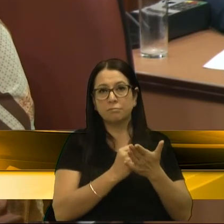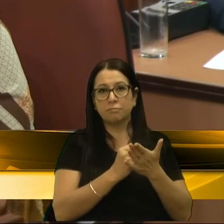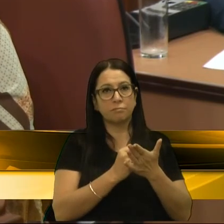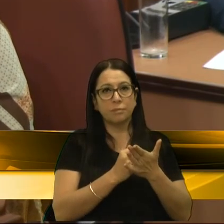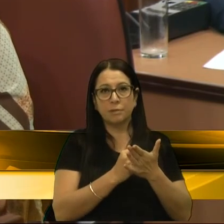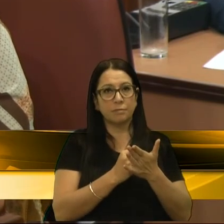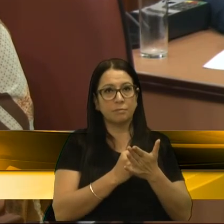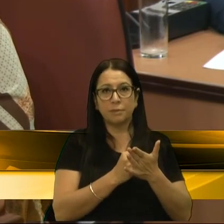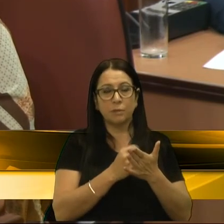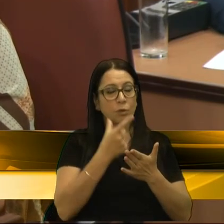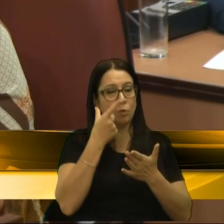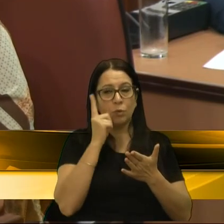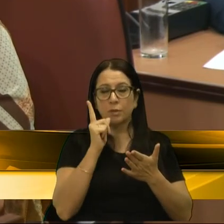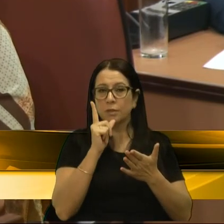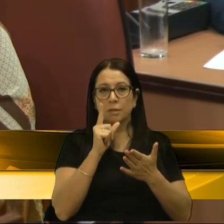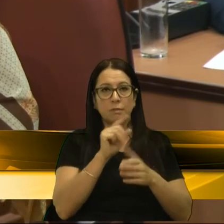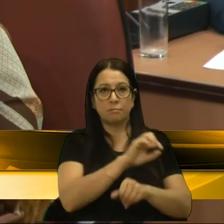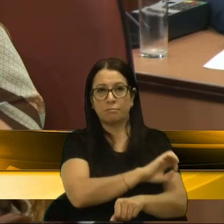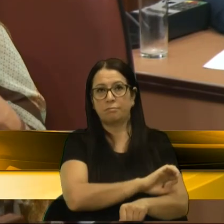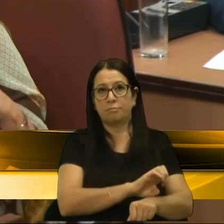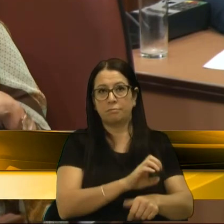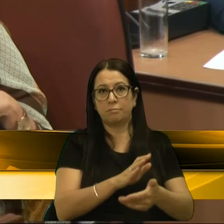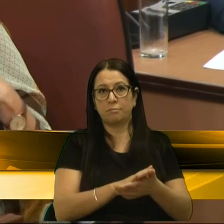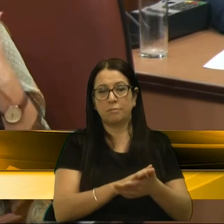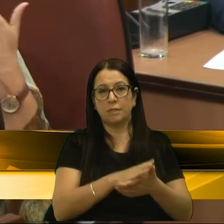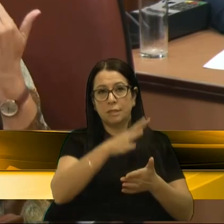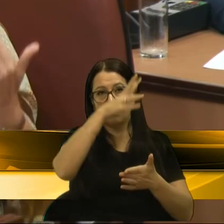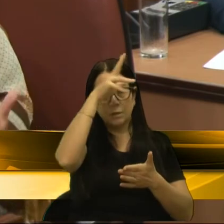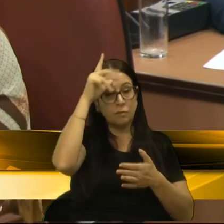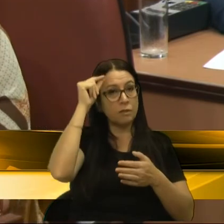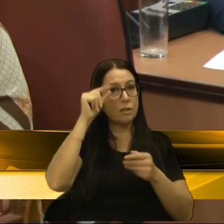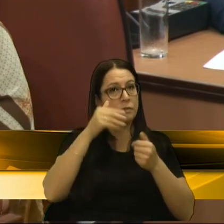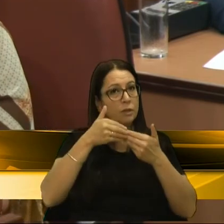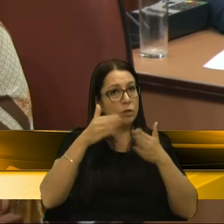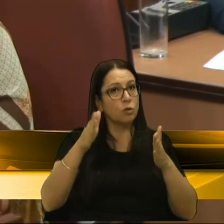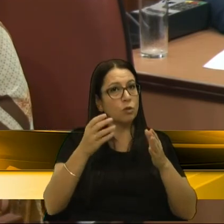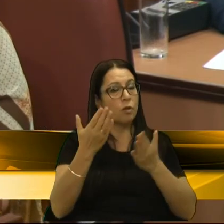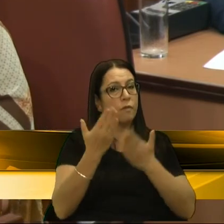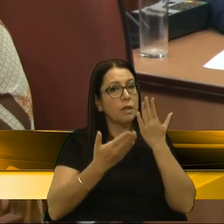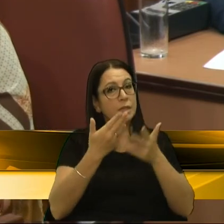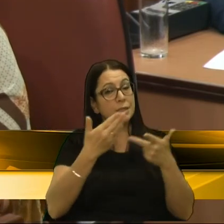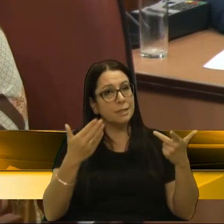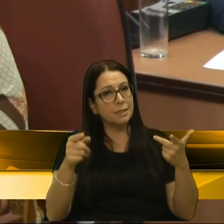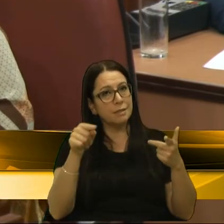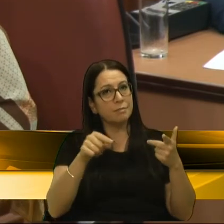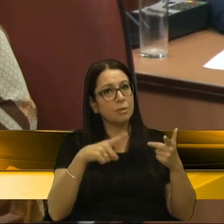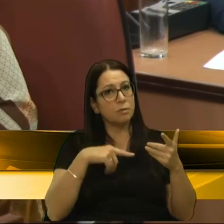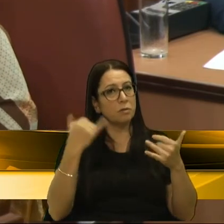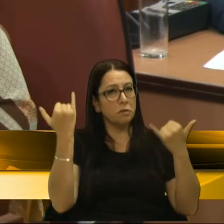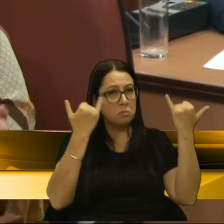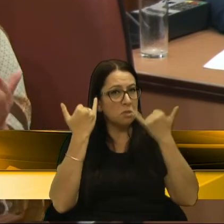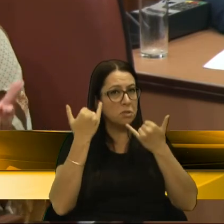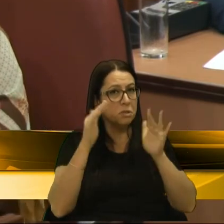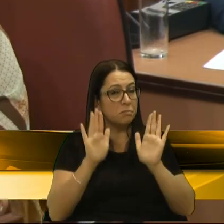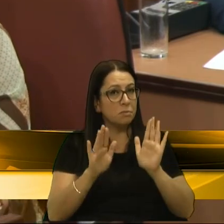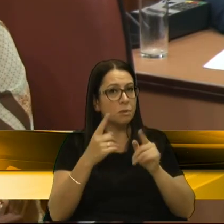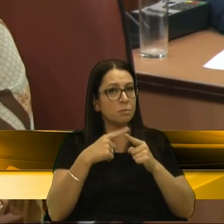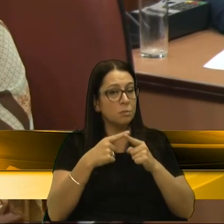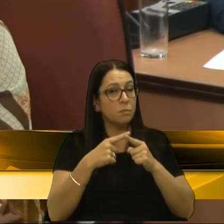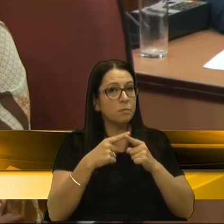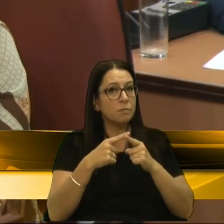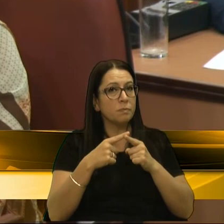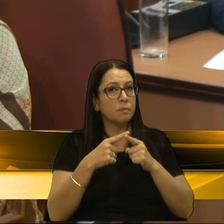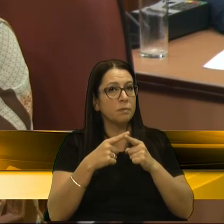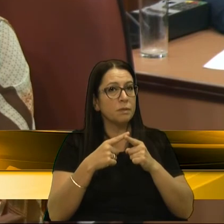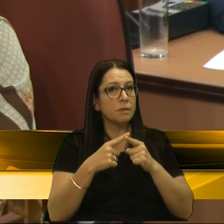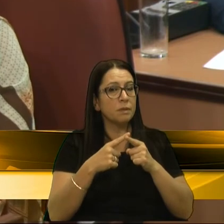não estava conseguindo estágio. Então, a prefeitura está tendo que abrir nova licitação. Eu tenho informação bem fresquinha, porque